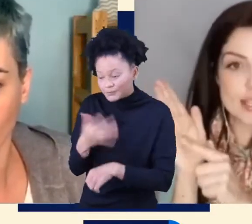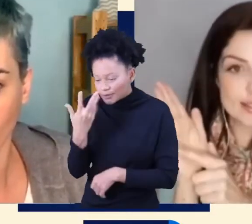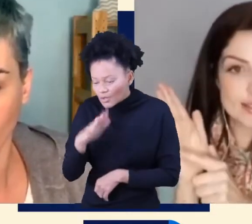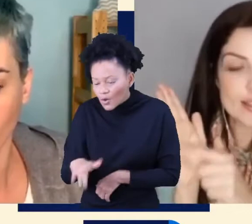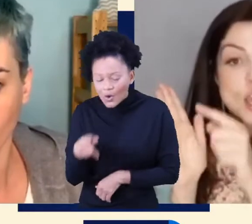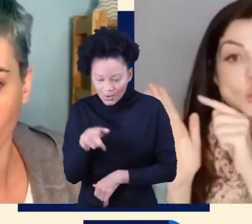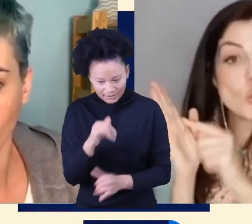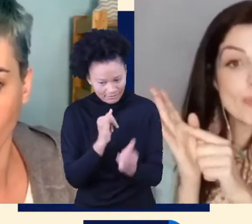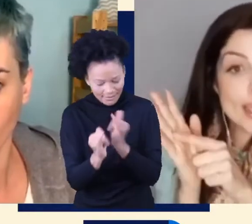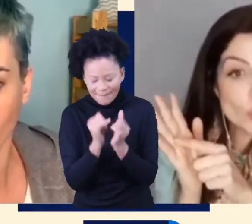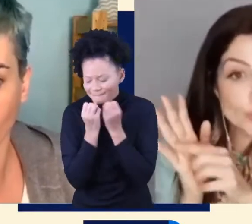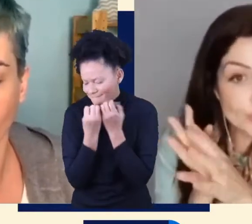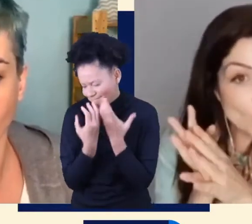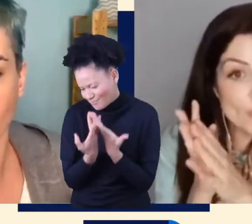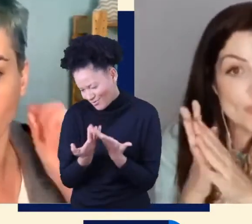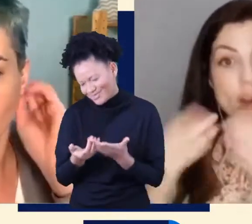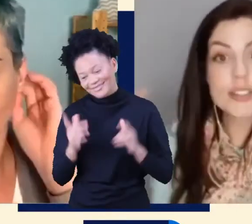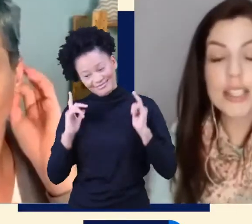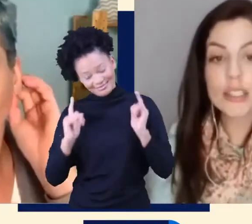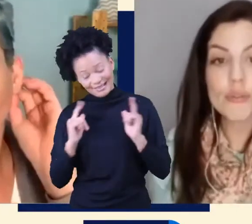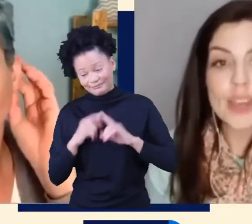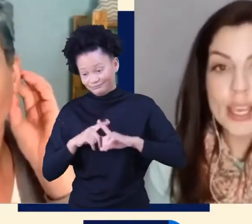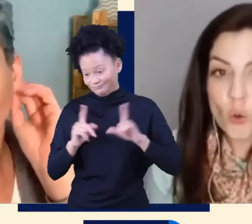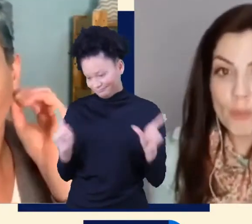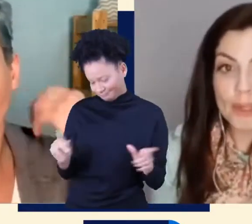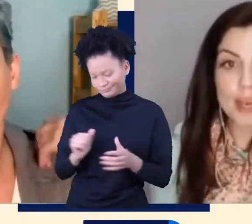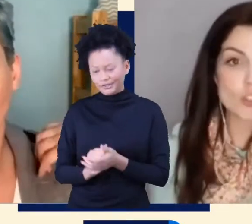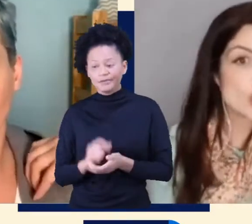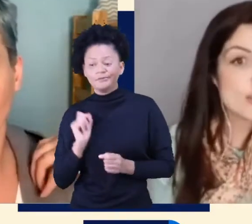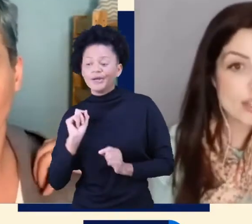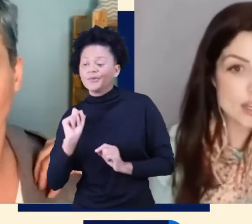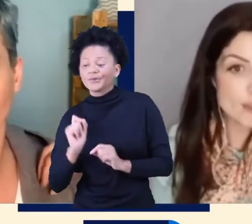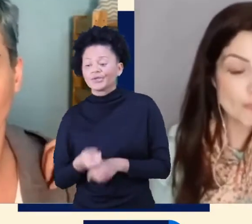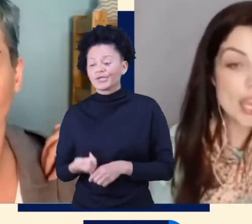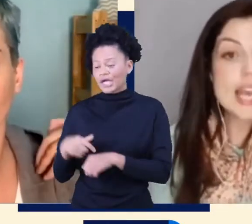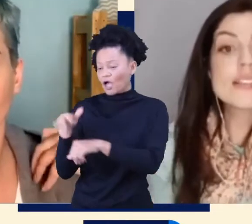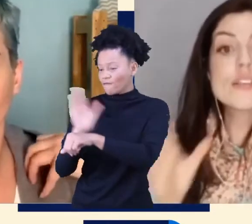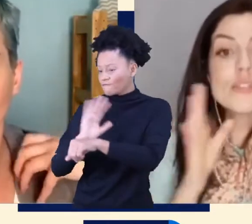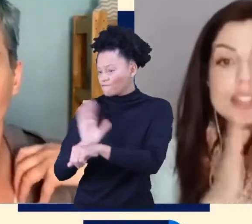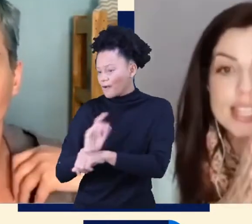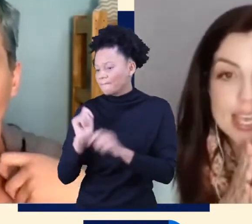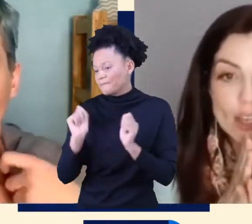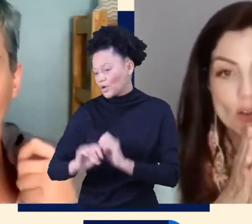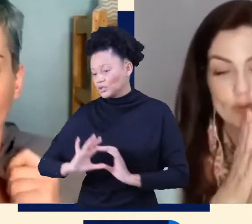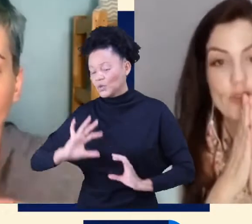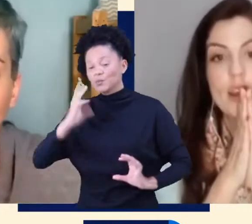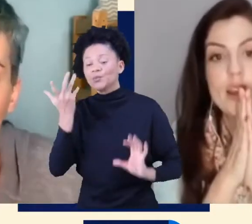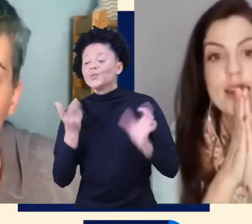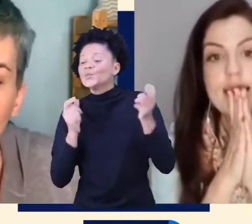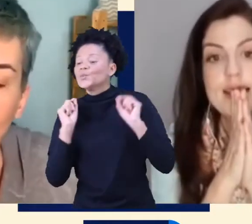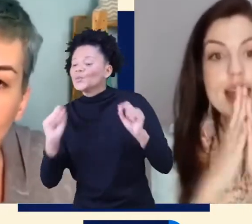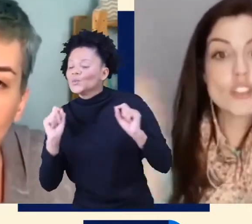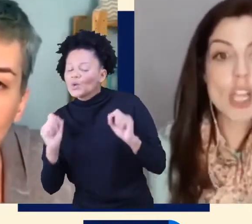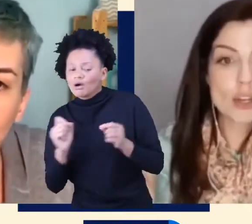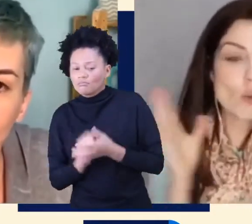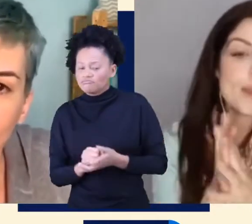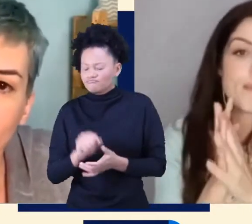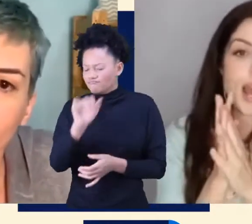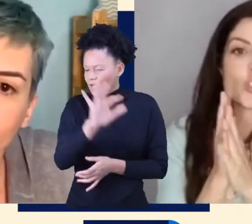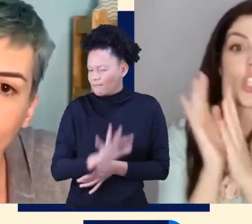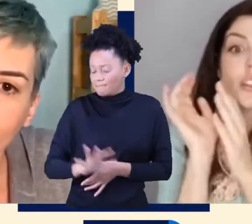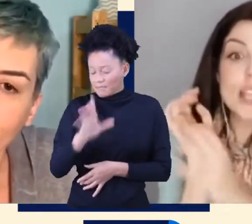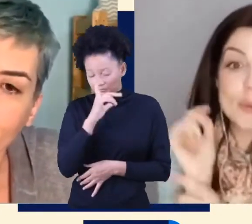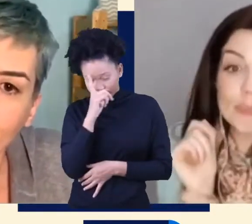às vezes, no meio do filme, pode ser que venha alguma imagem estranha. Se você der de cara